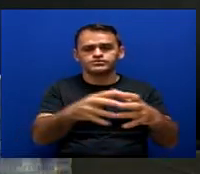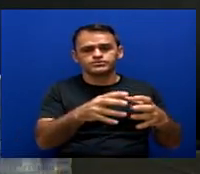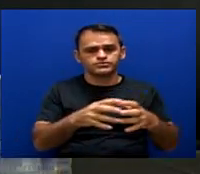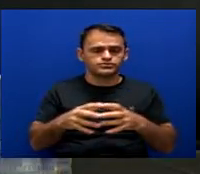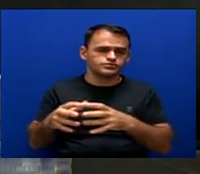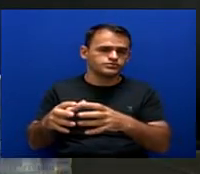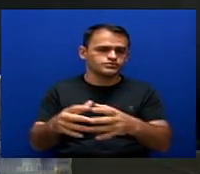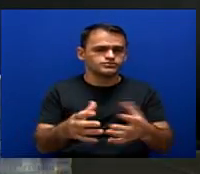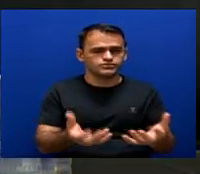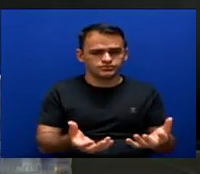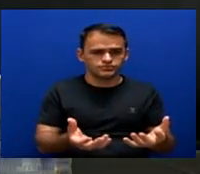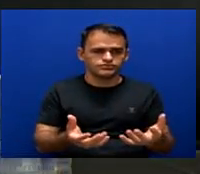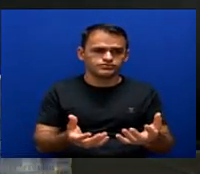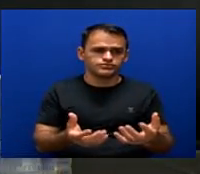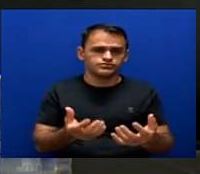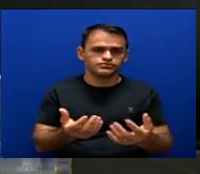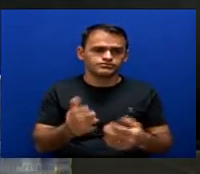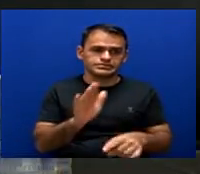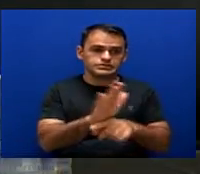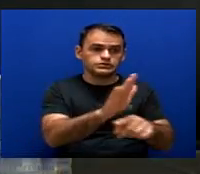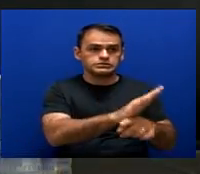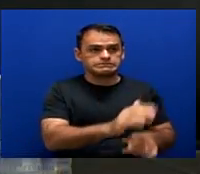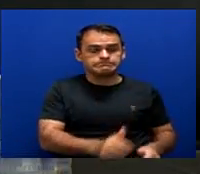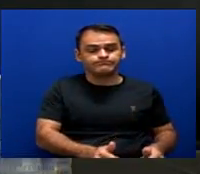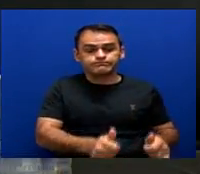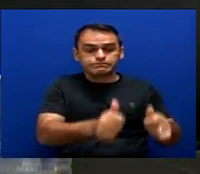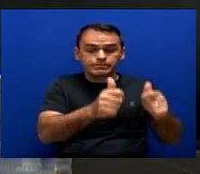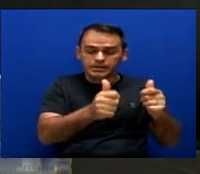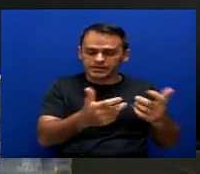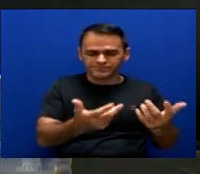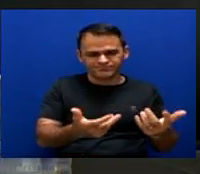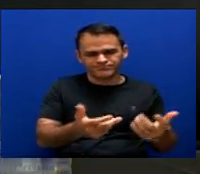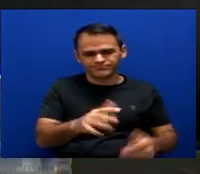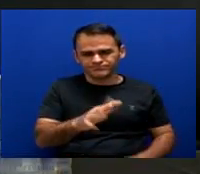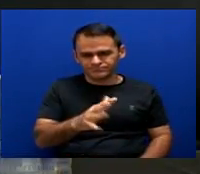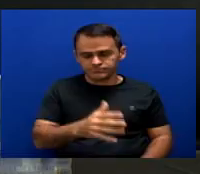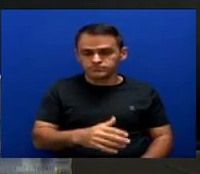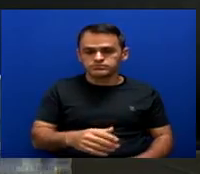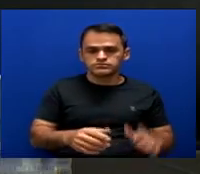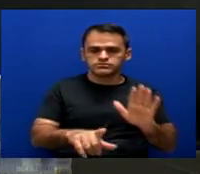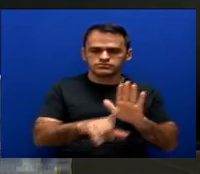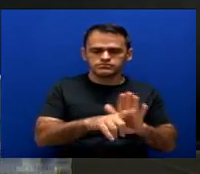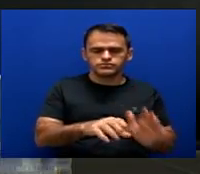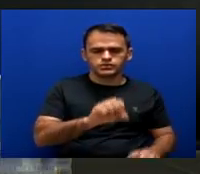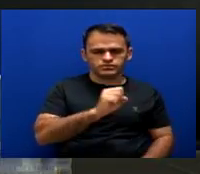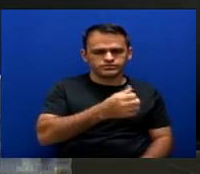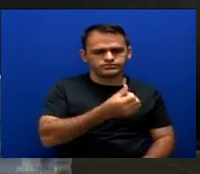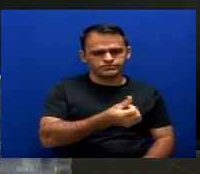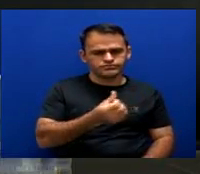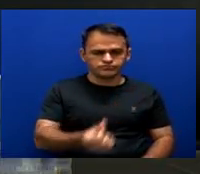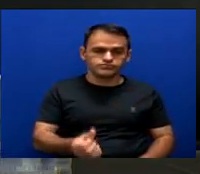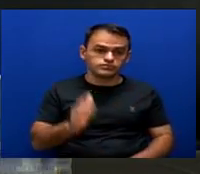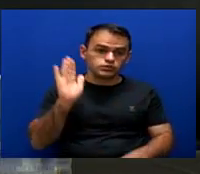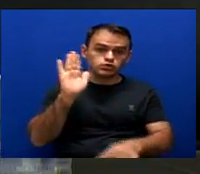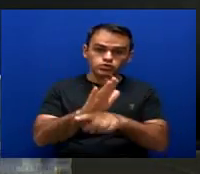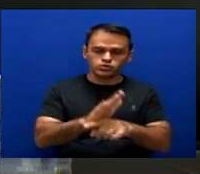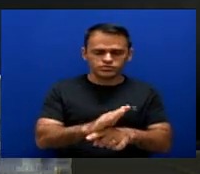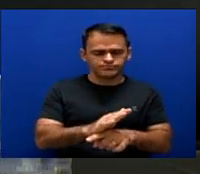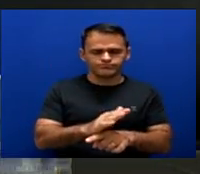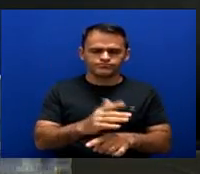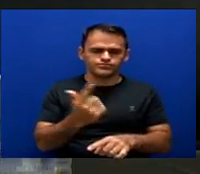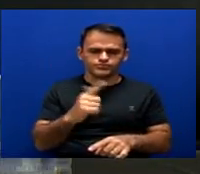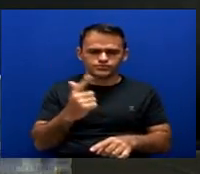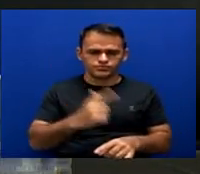sempre trouxeram aquilo que se esperava a mesma então a lei 8666 nem sempre os protege o